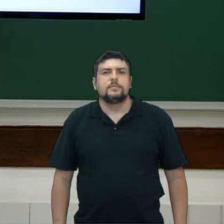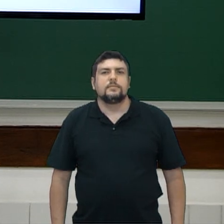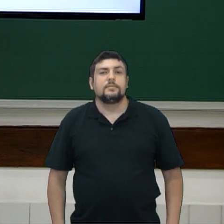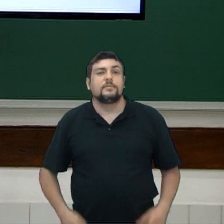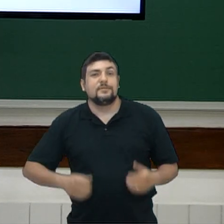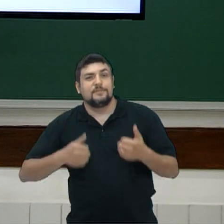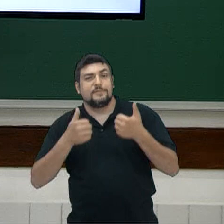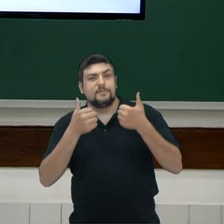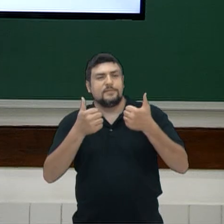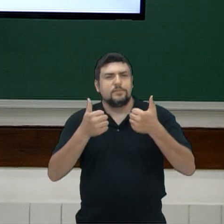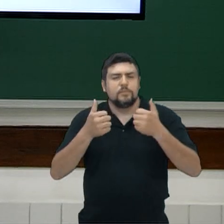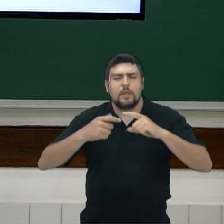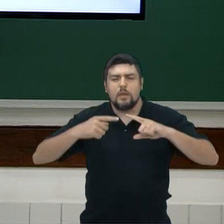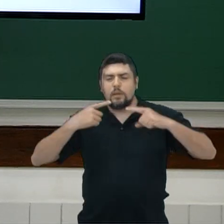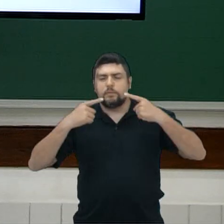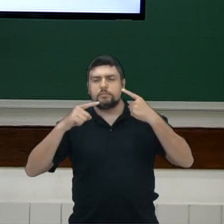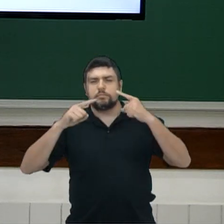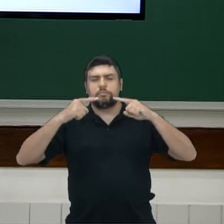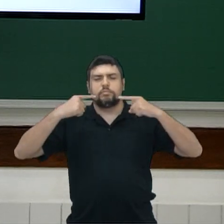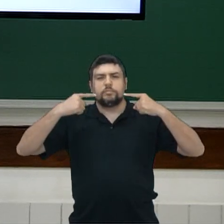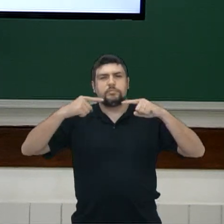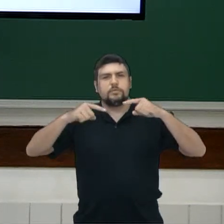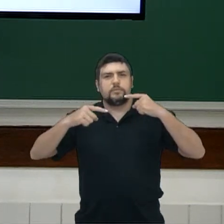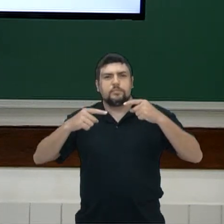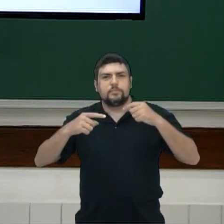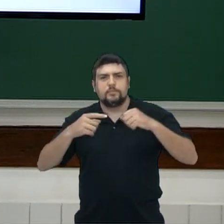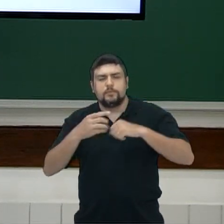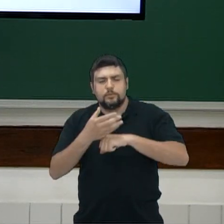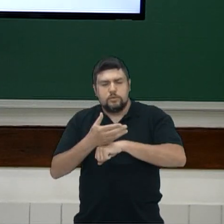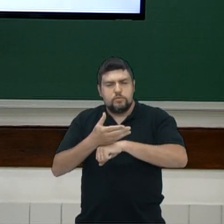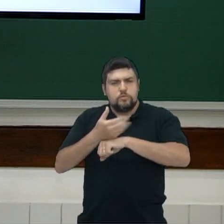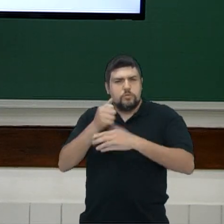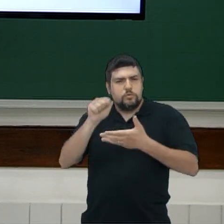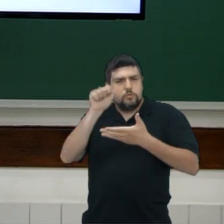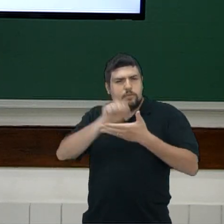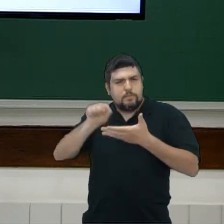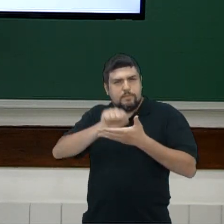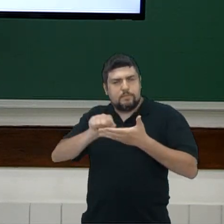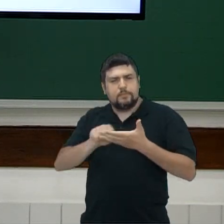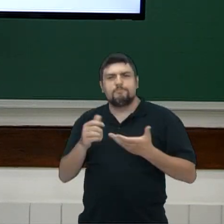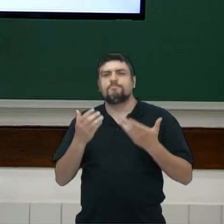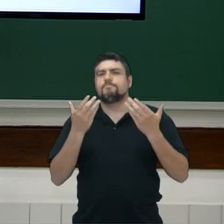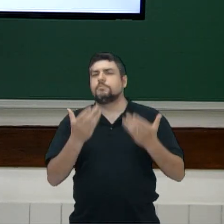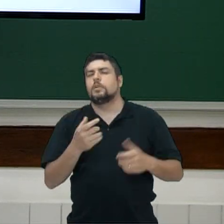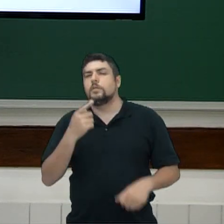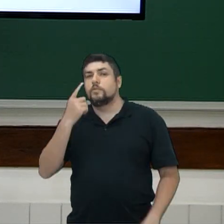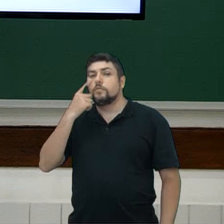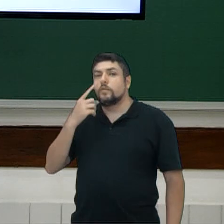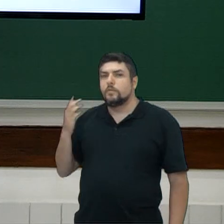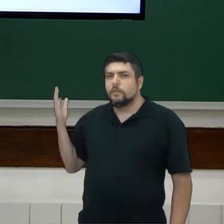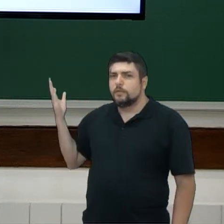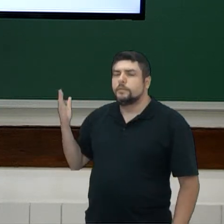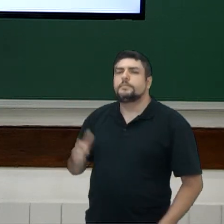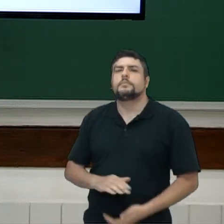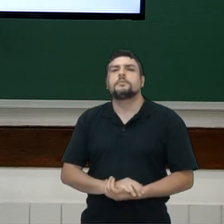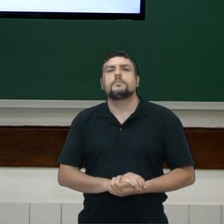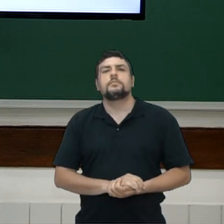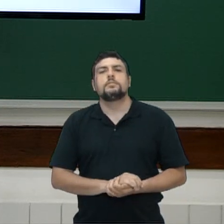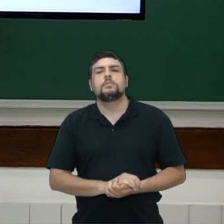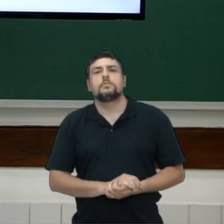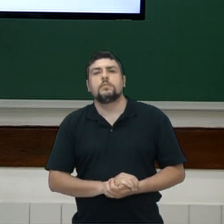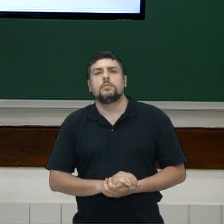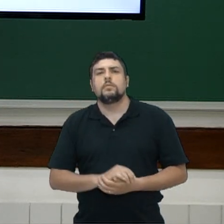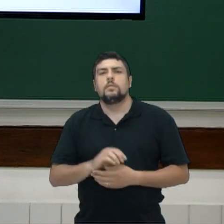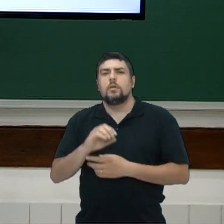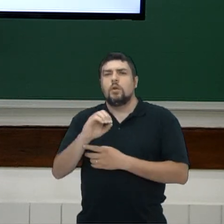Opa! Tava curtindo a musiquinha aí? Conseguiu terminar antes? Show de bola! Vamos resolver junto então, galera? Olha lá! Um óxido de